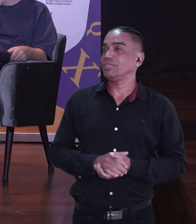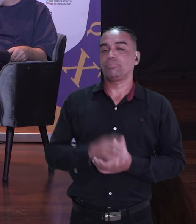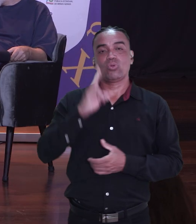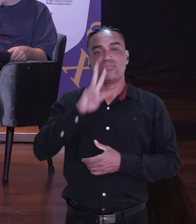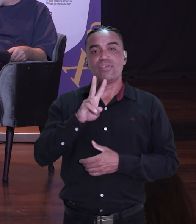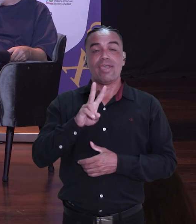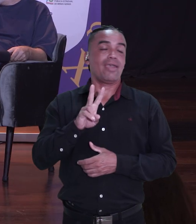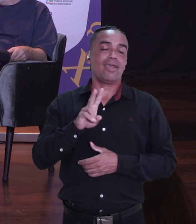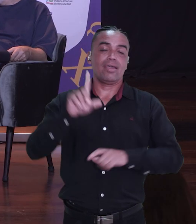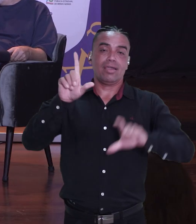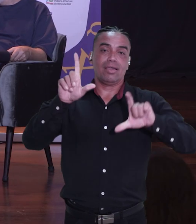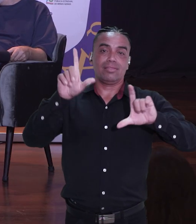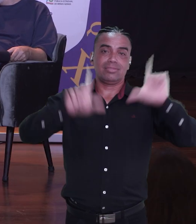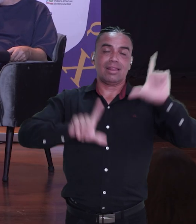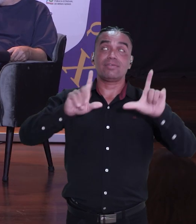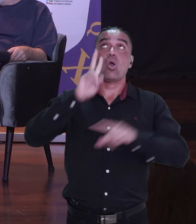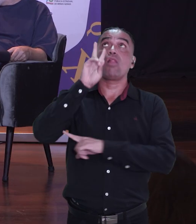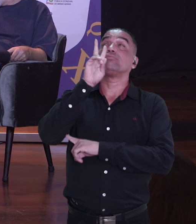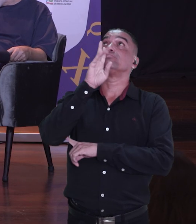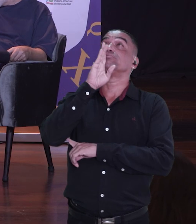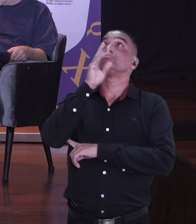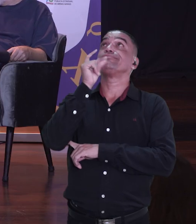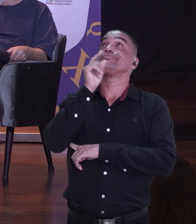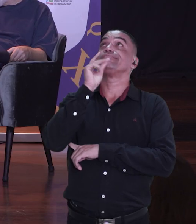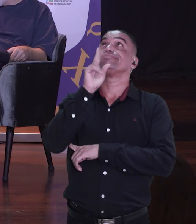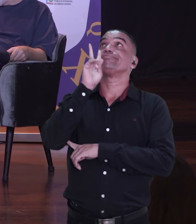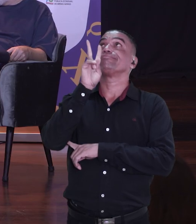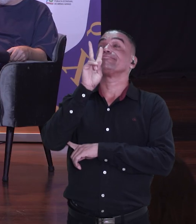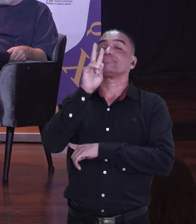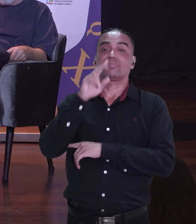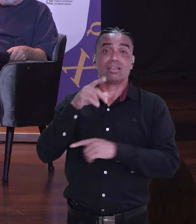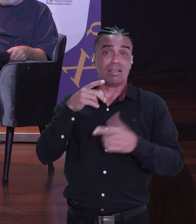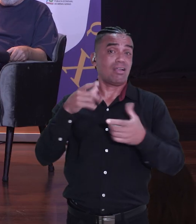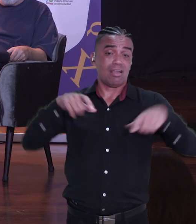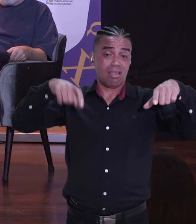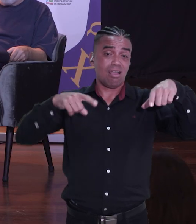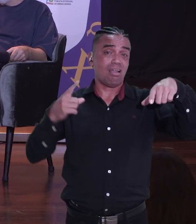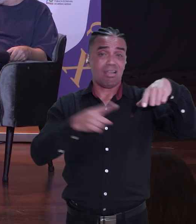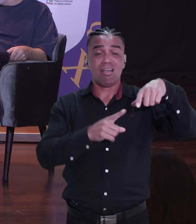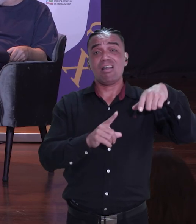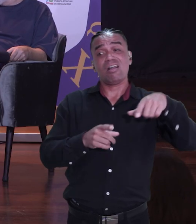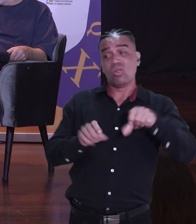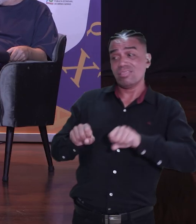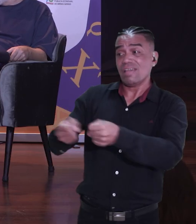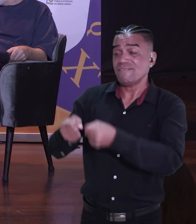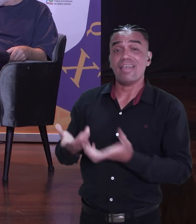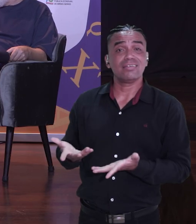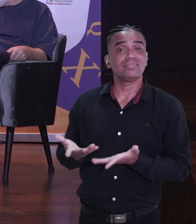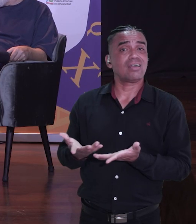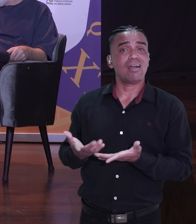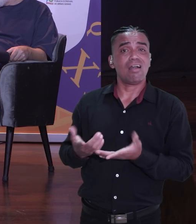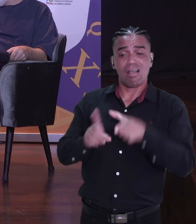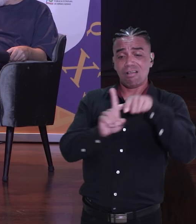agora passa a tendência de passar o jogo inteiro olhando para o teto. O Flamengo tem um baita goleiro, eu não vejo os caras fazer